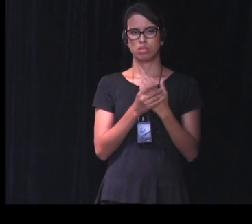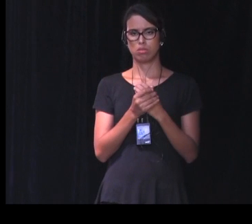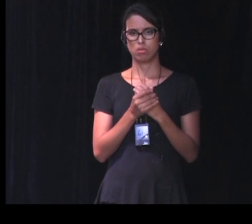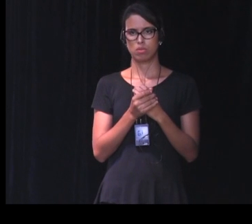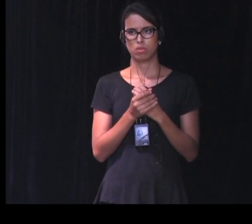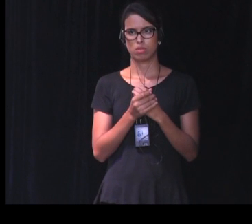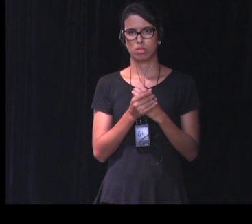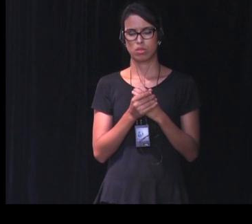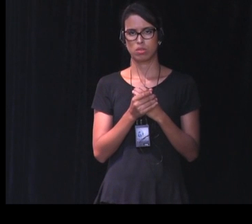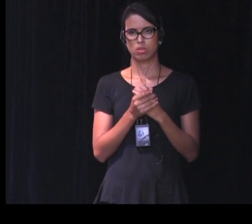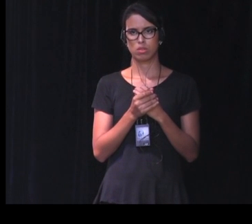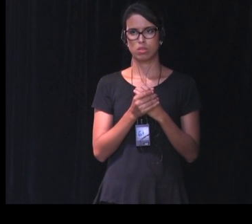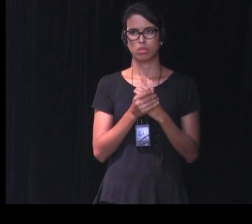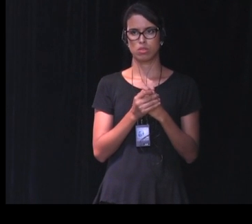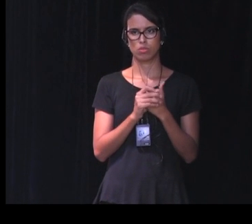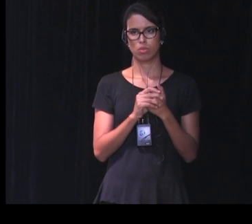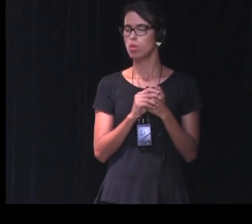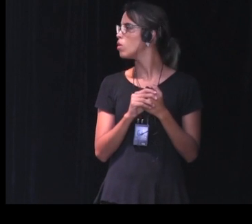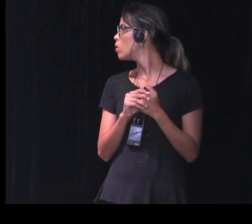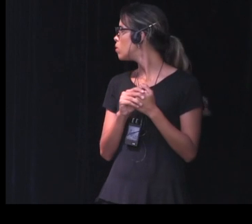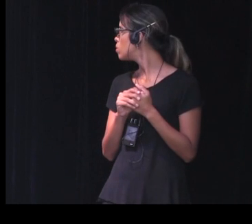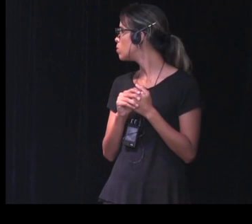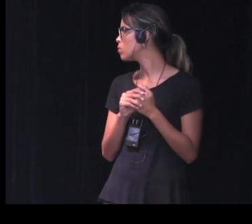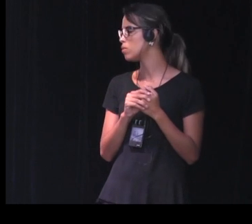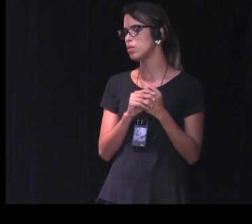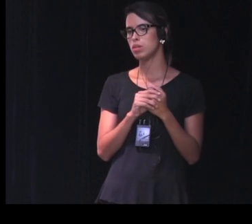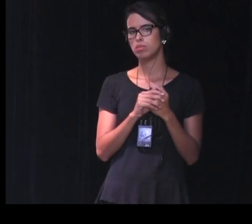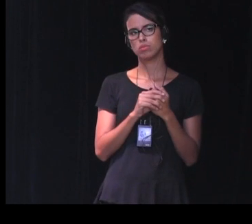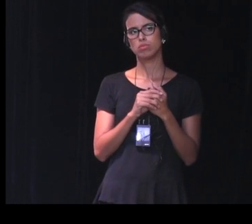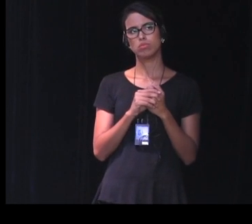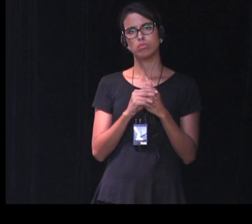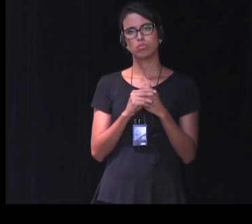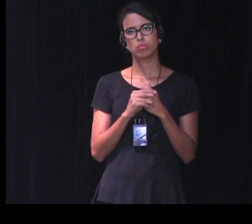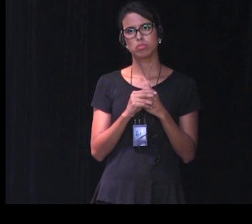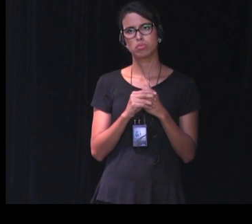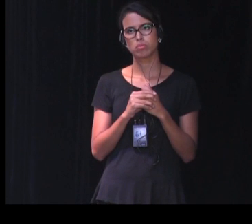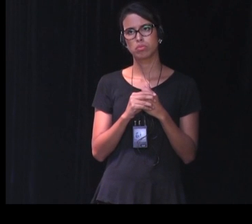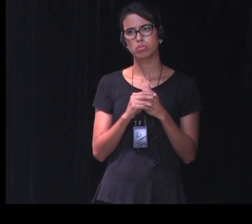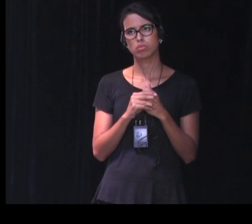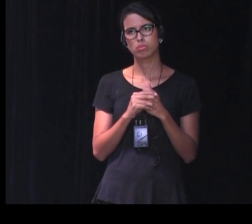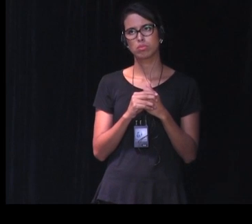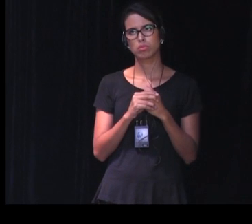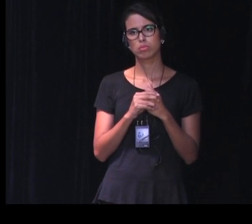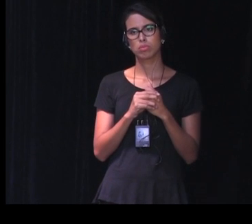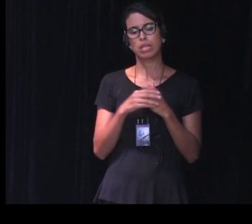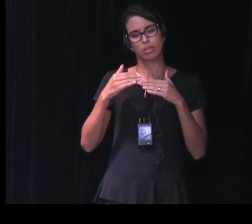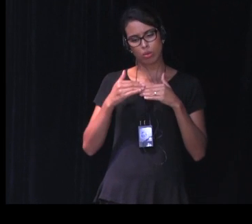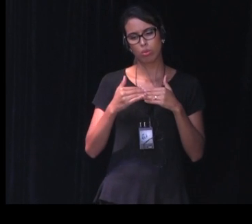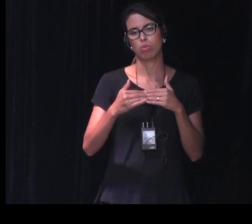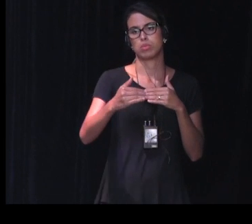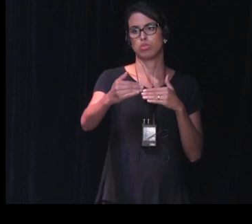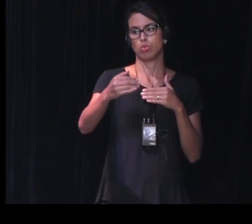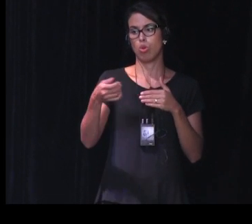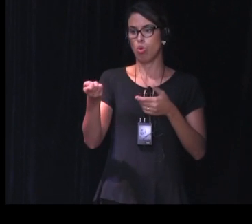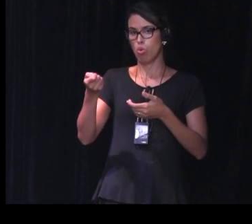E começa a ser um local onde se quer ir, dá